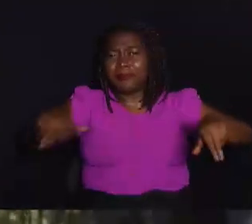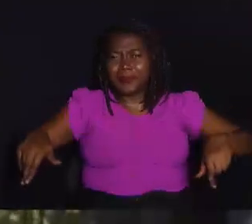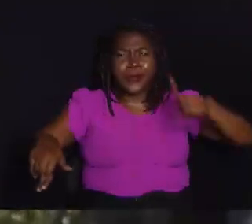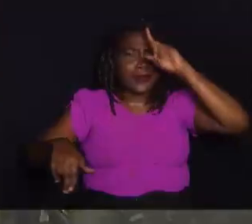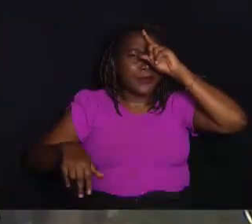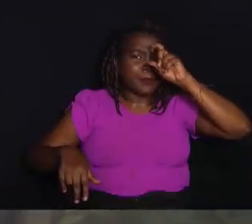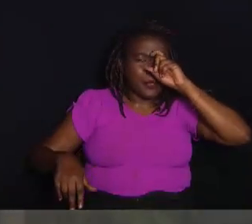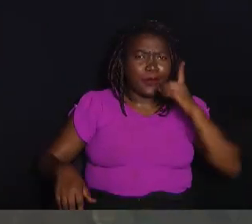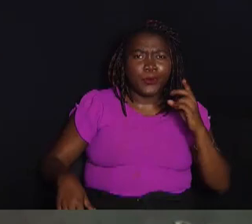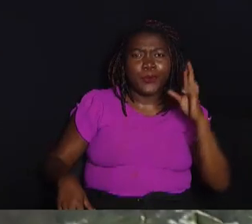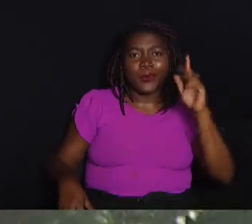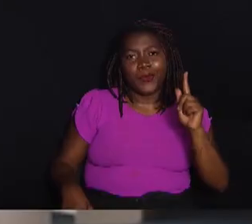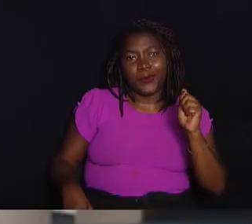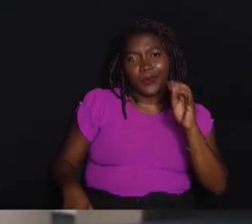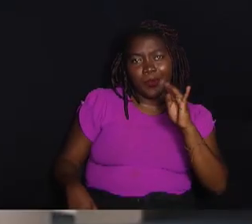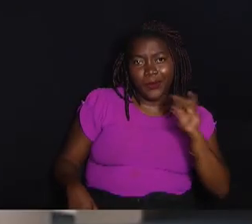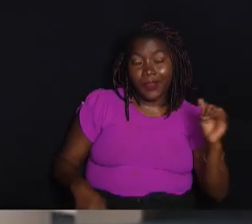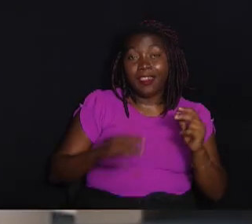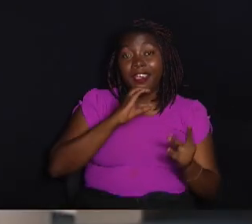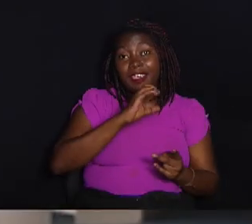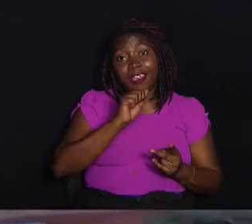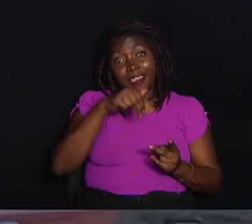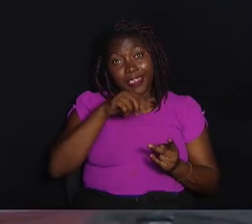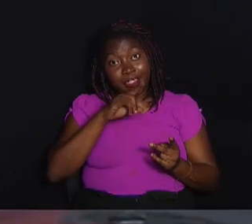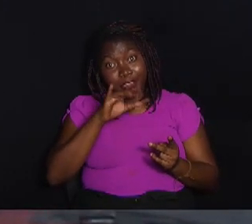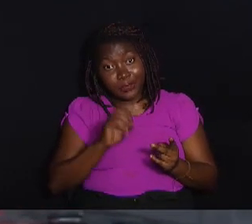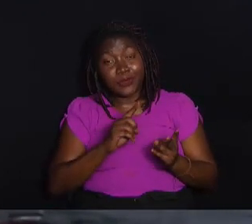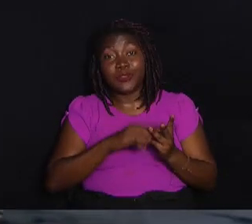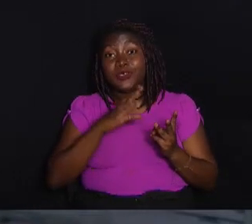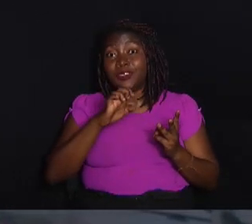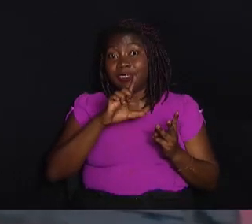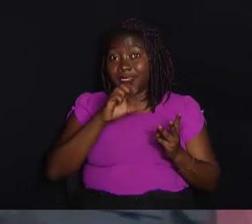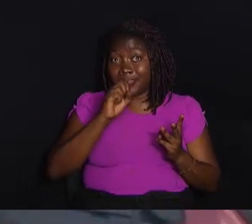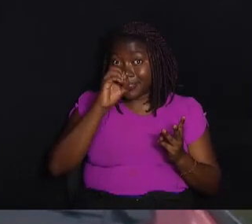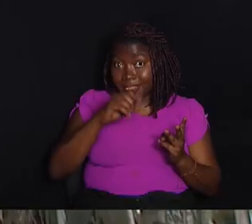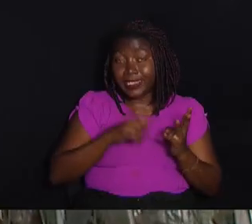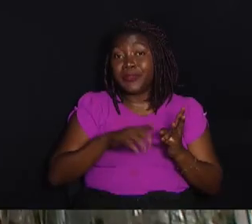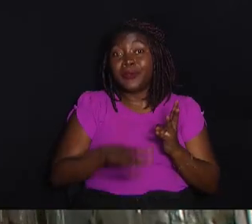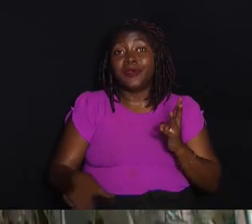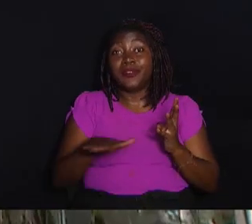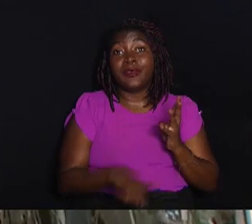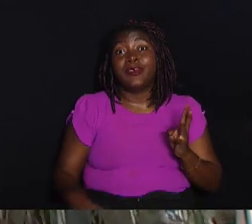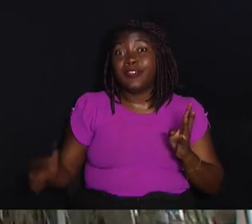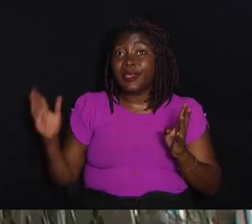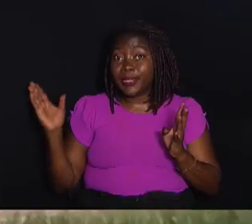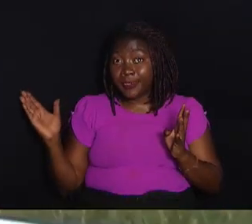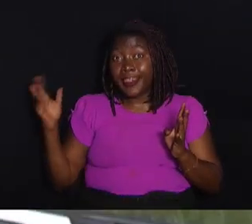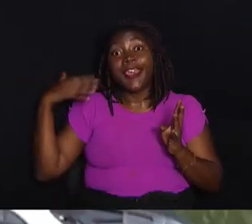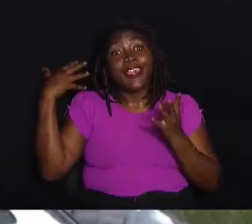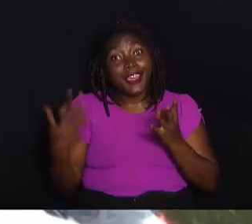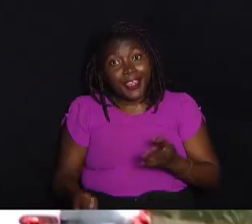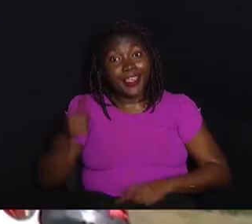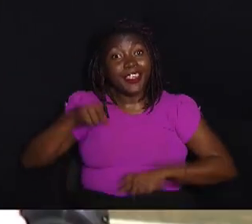Dr maruga Cândido Ferreira Hospital Celso Pierro e Hospital Pediátrico Mário gatinho que receberá recursos